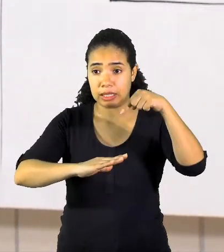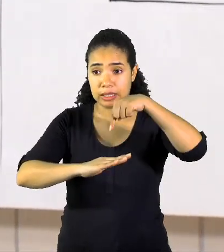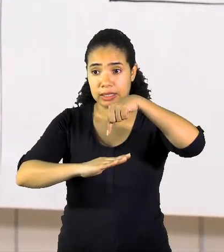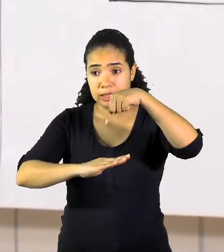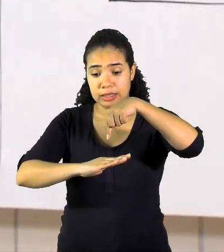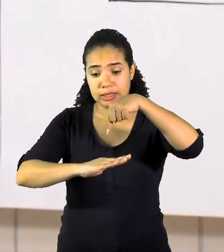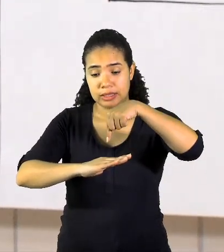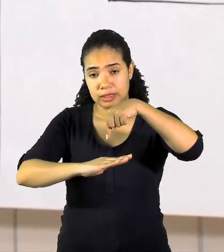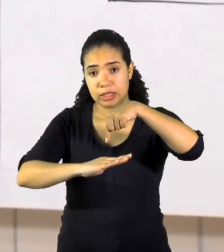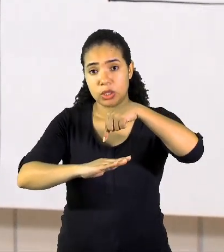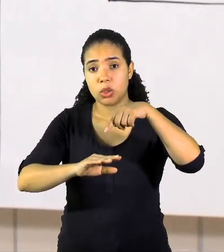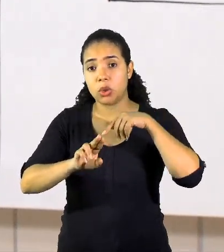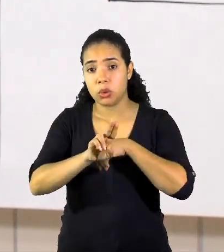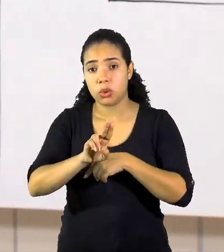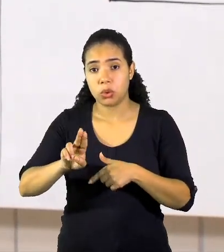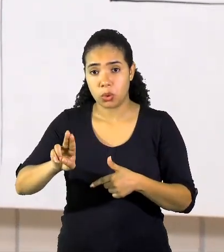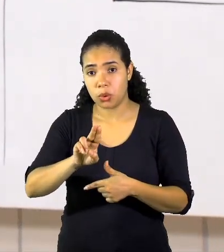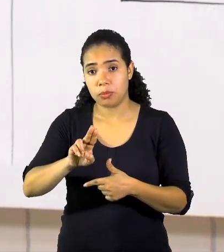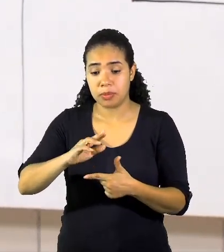hipotenusa.